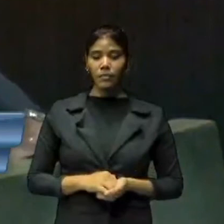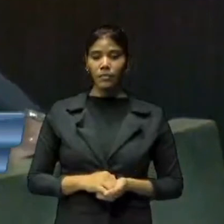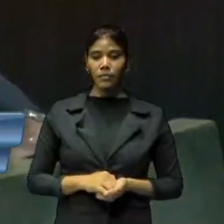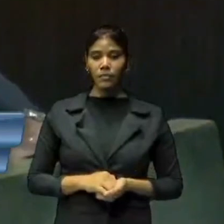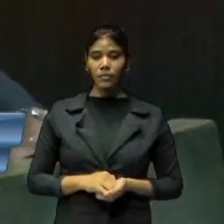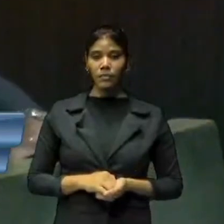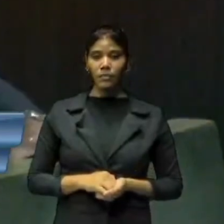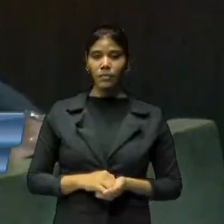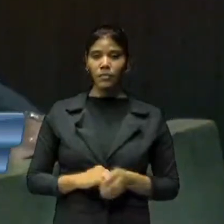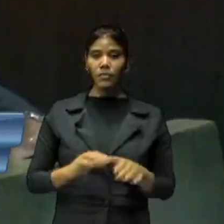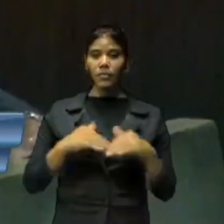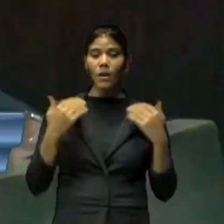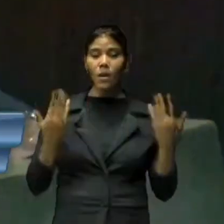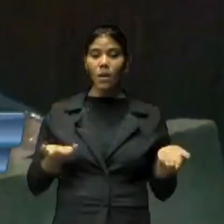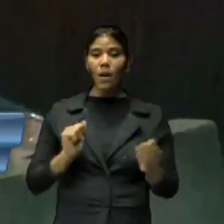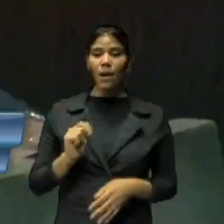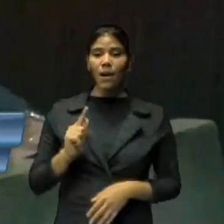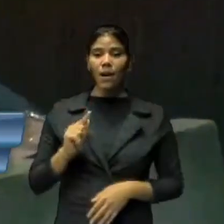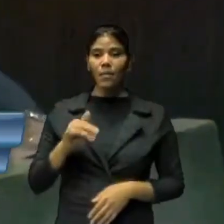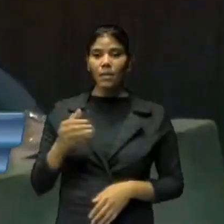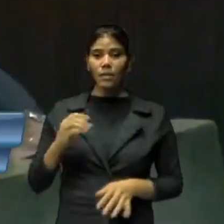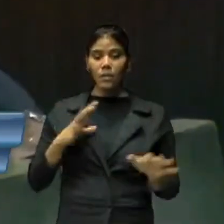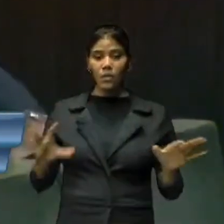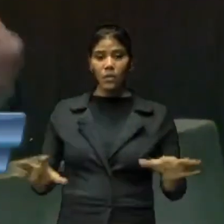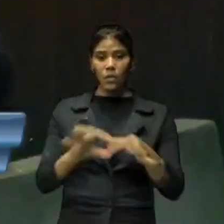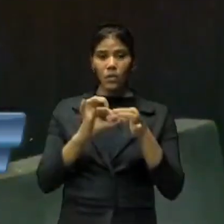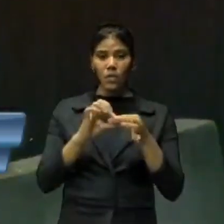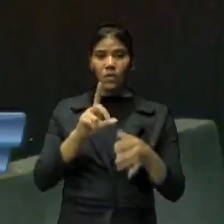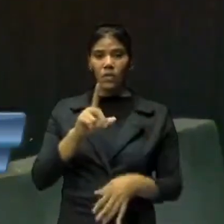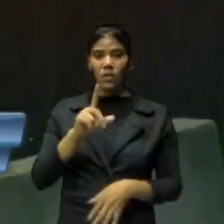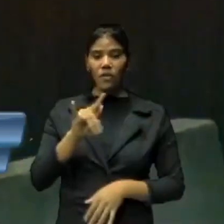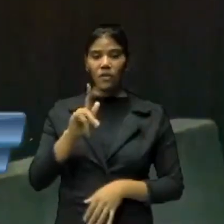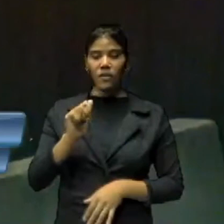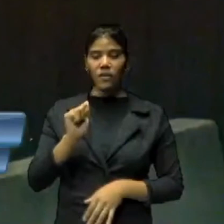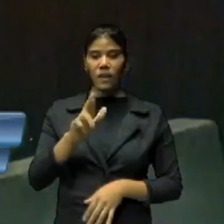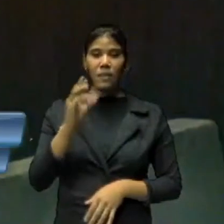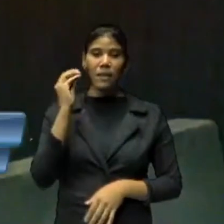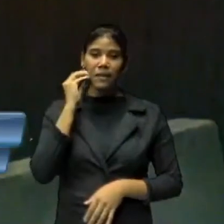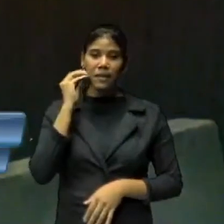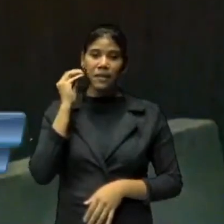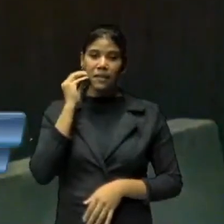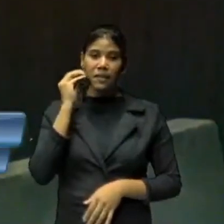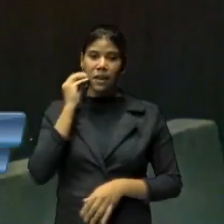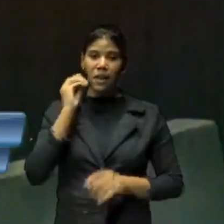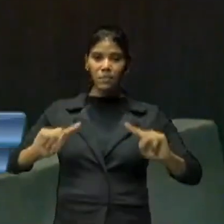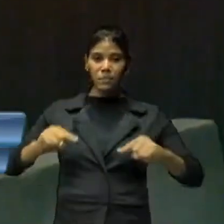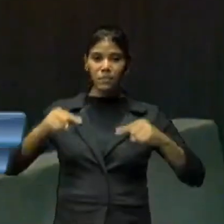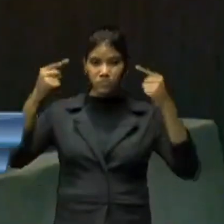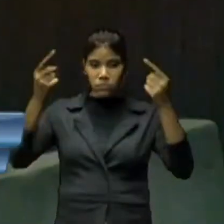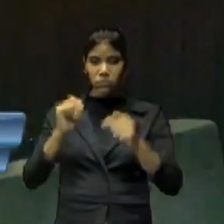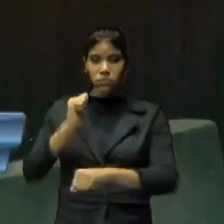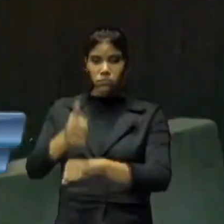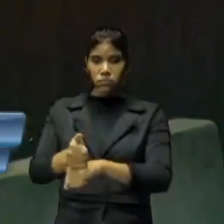me conduzir, qual agremiação que eu vou me filiar para tentar uma